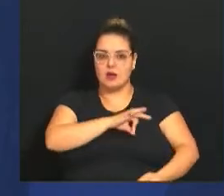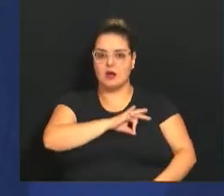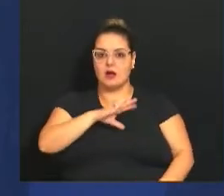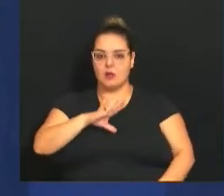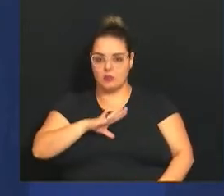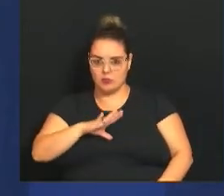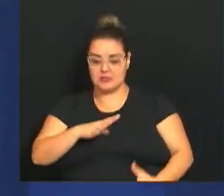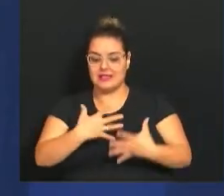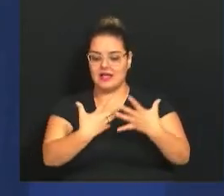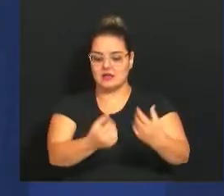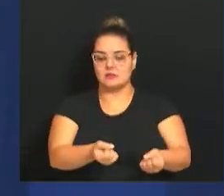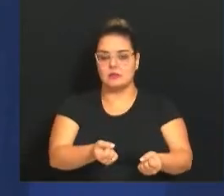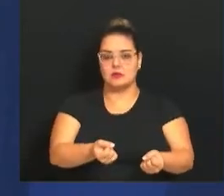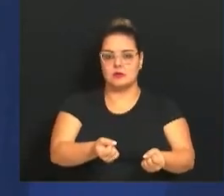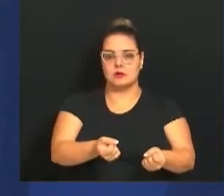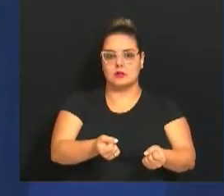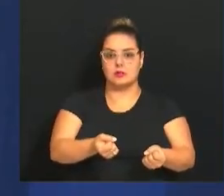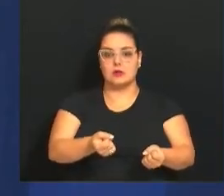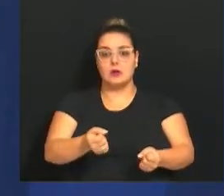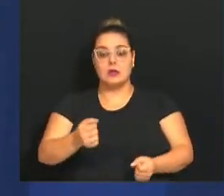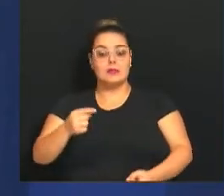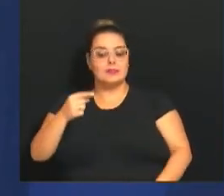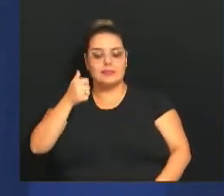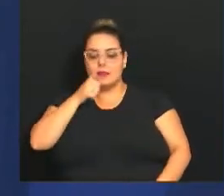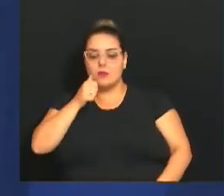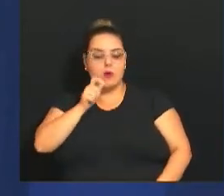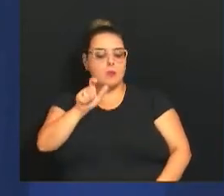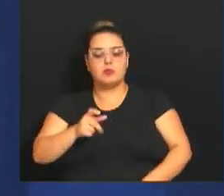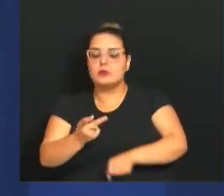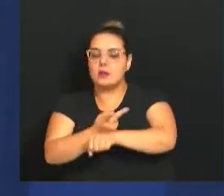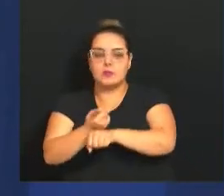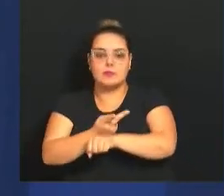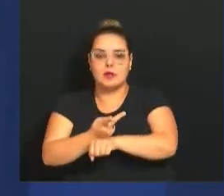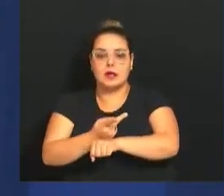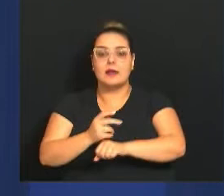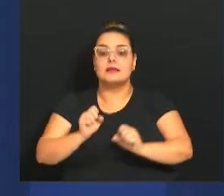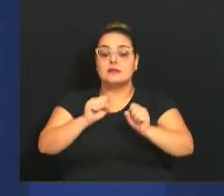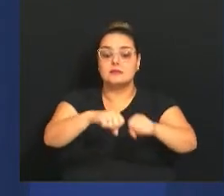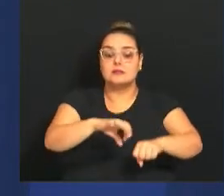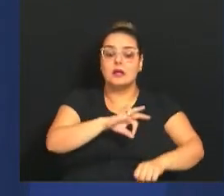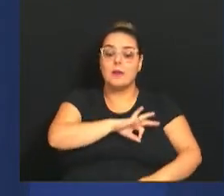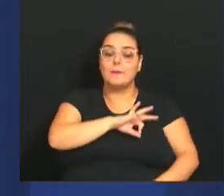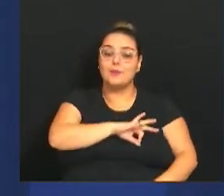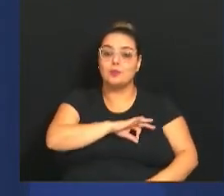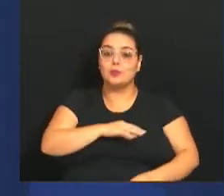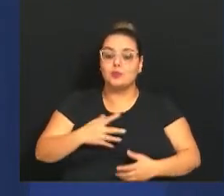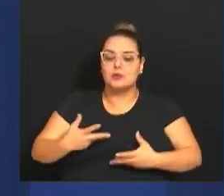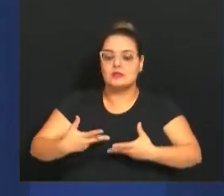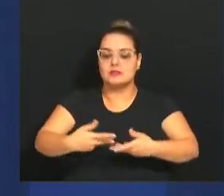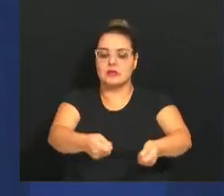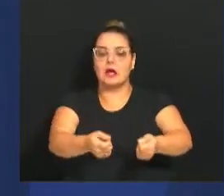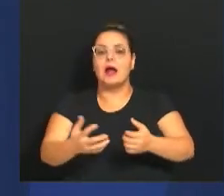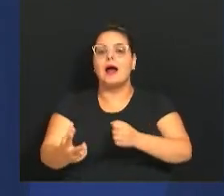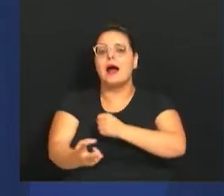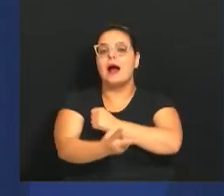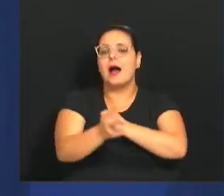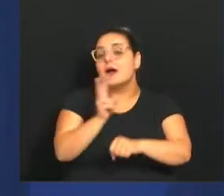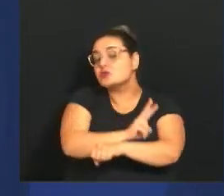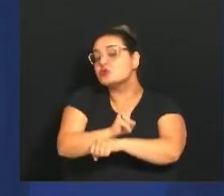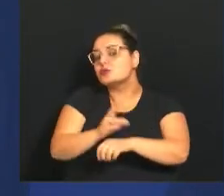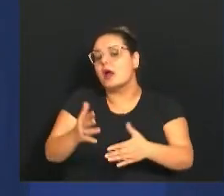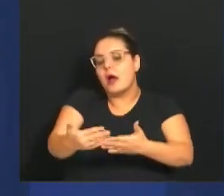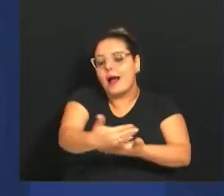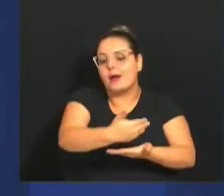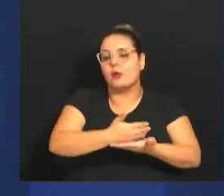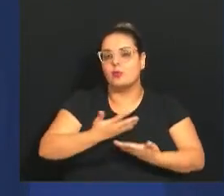a guarda busca ela. Então, com essa automatização, né, com certeza a gente vai aumentar o número das atendidas que